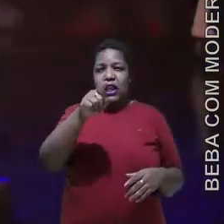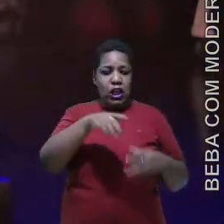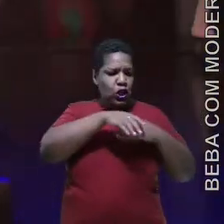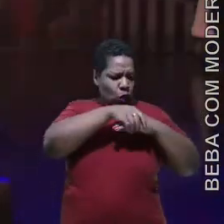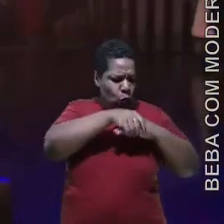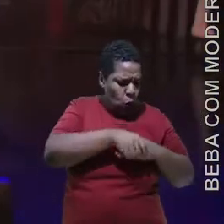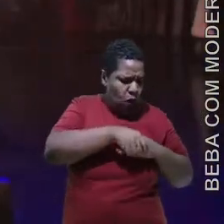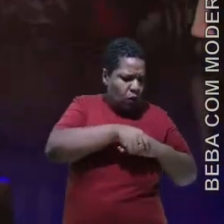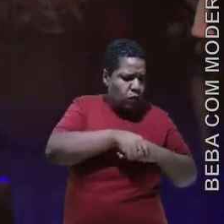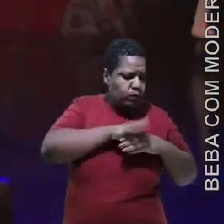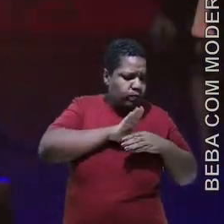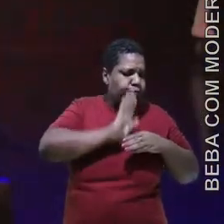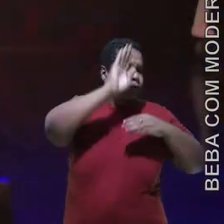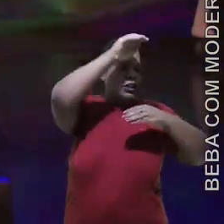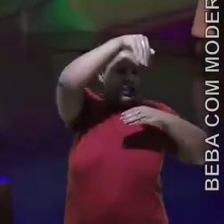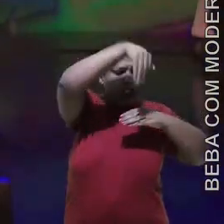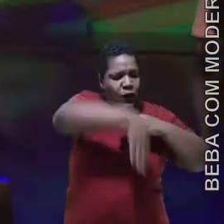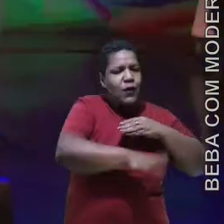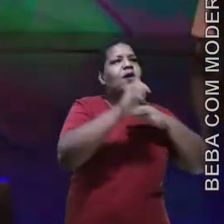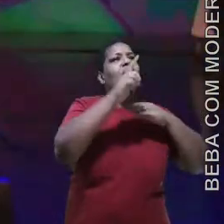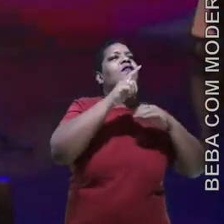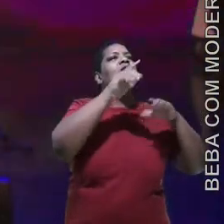ficar comigo